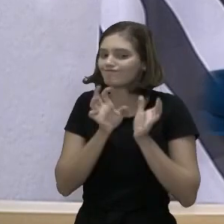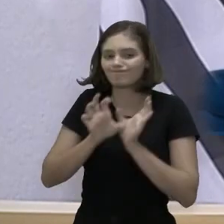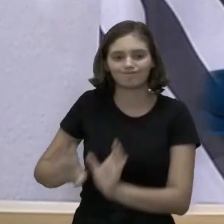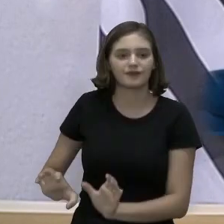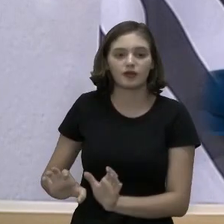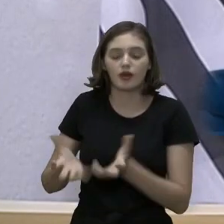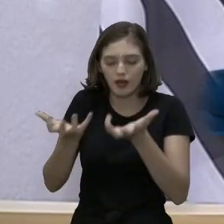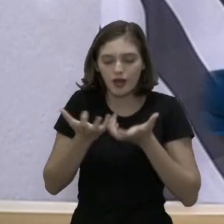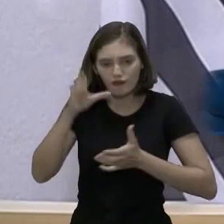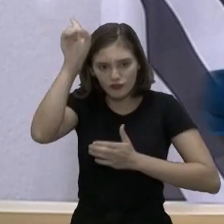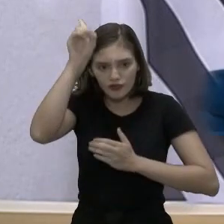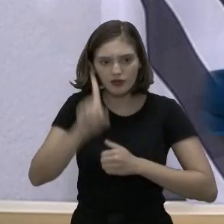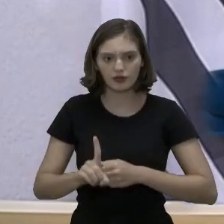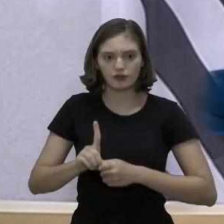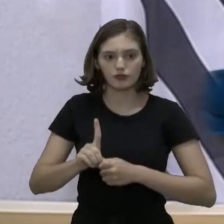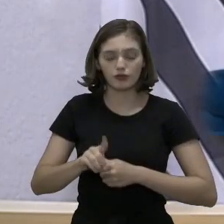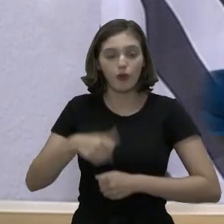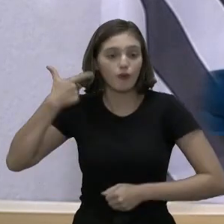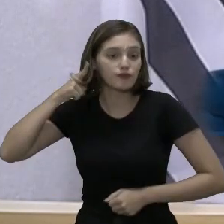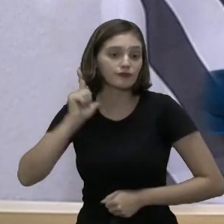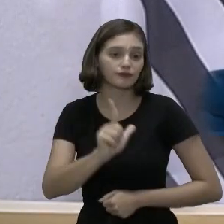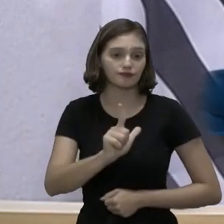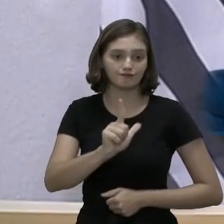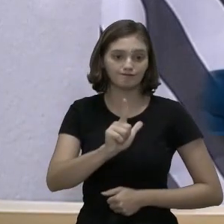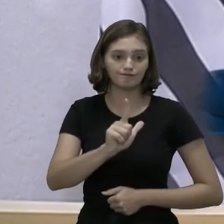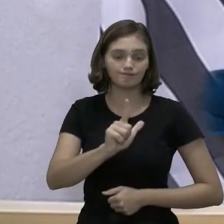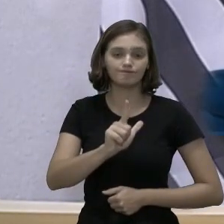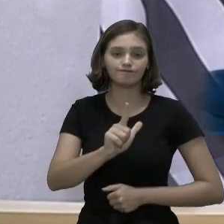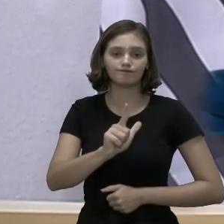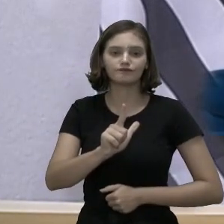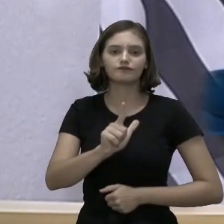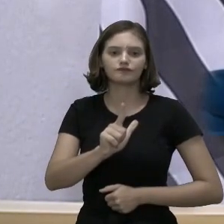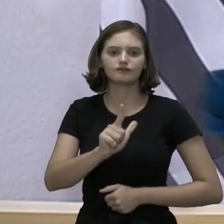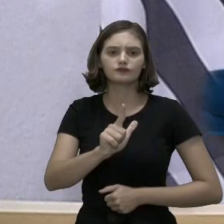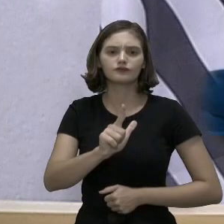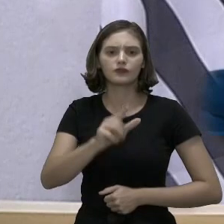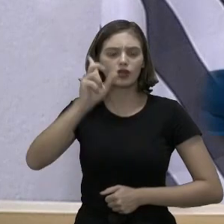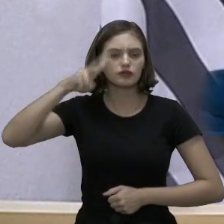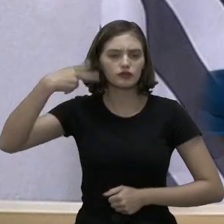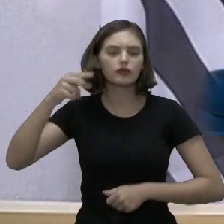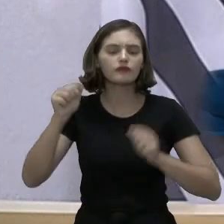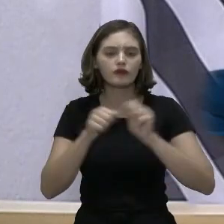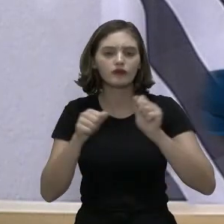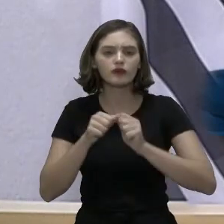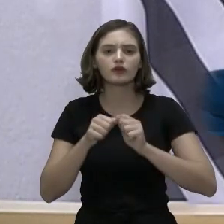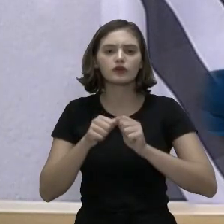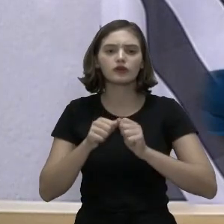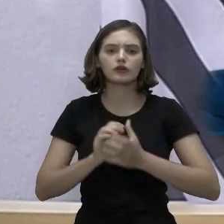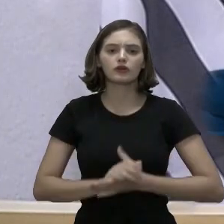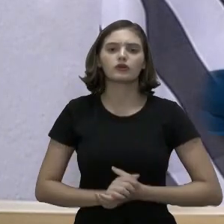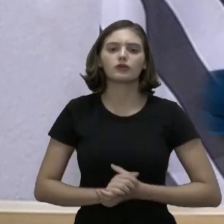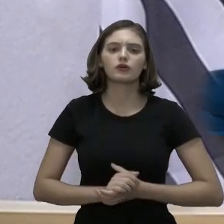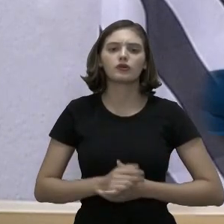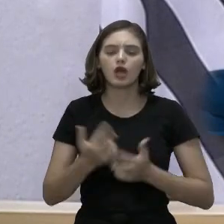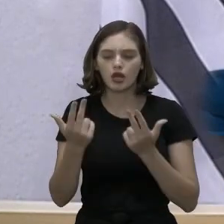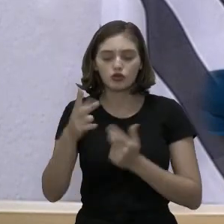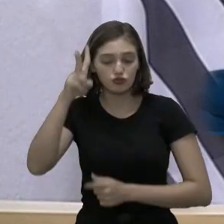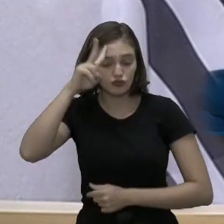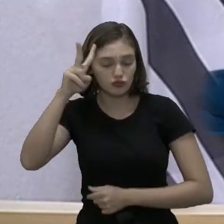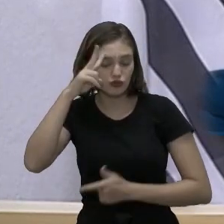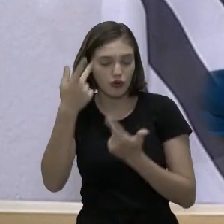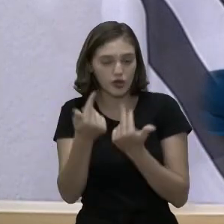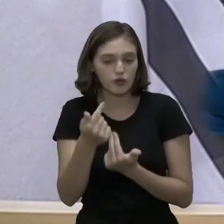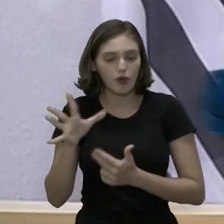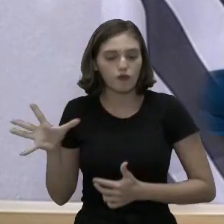direitos, conquistas. E é isso que esse vereador vai fazer nessa casa. História como já fiz como coletor. Hoje